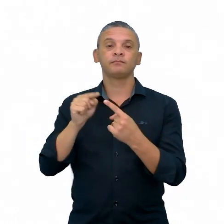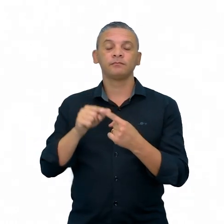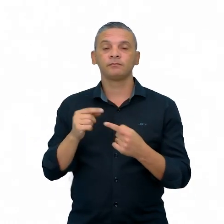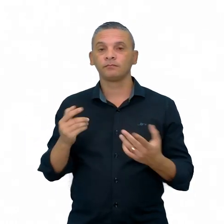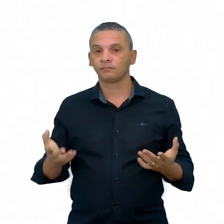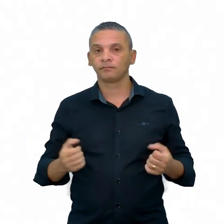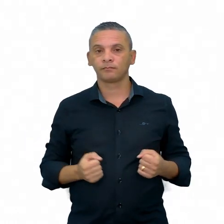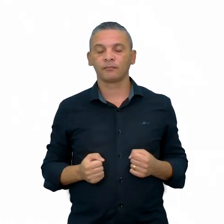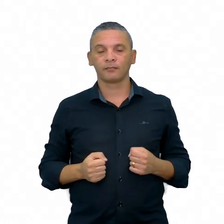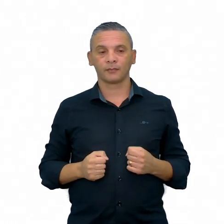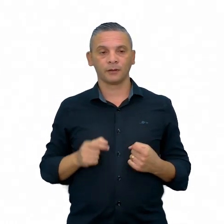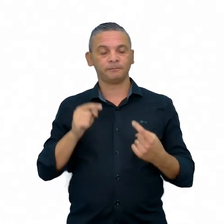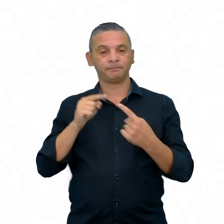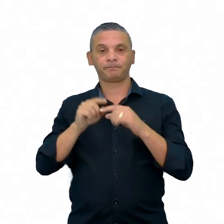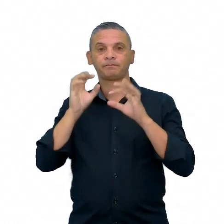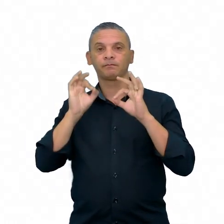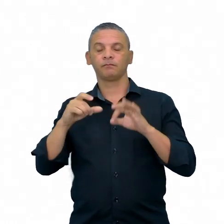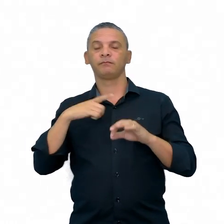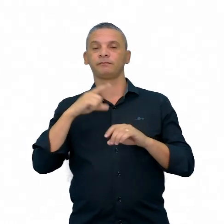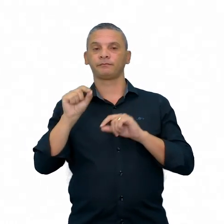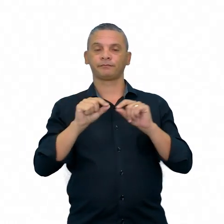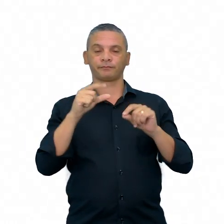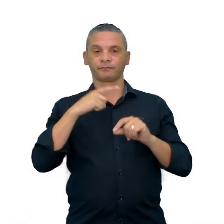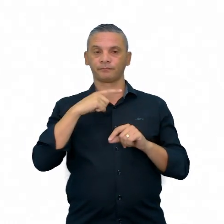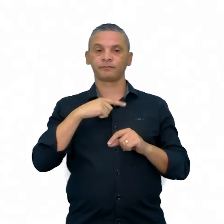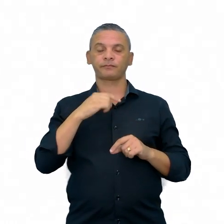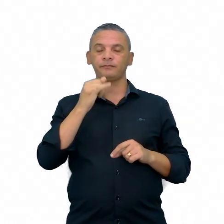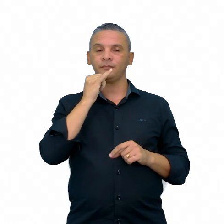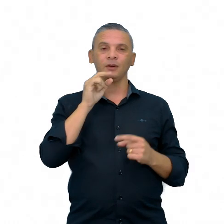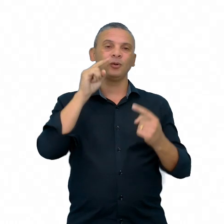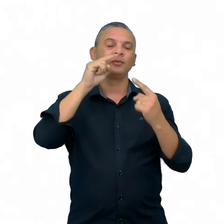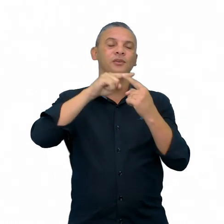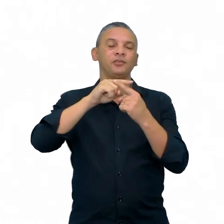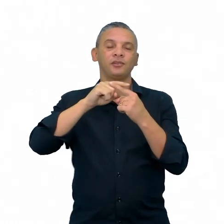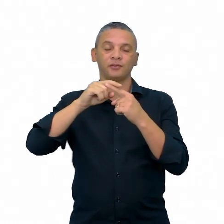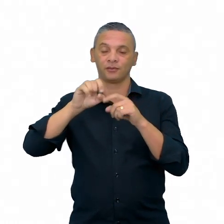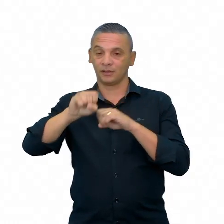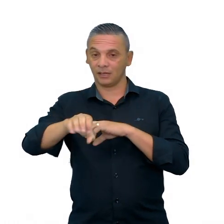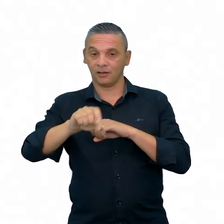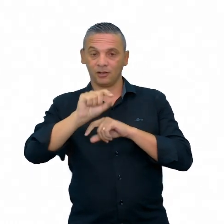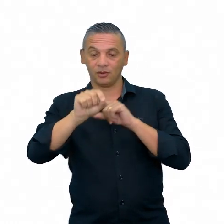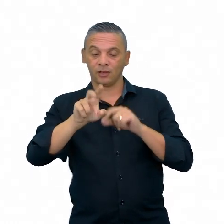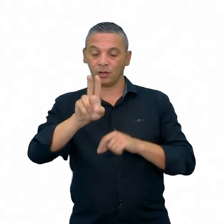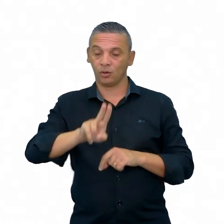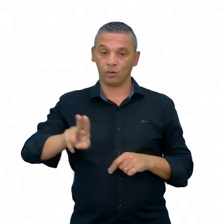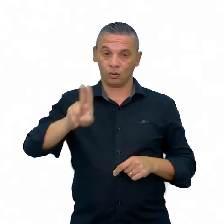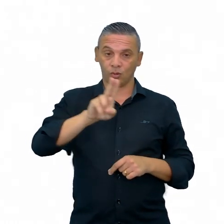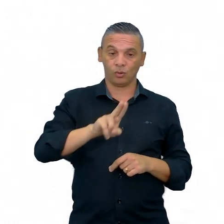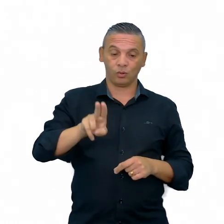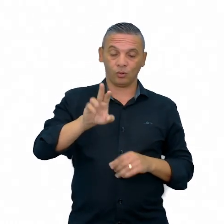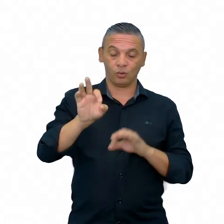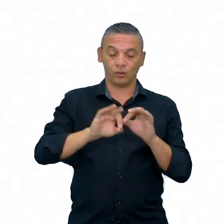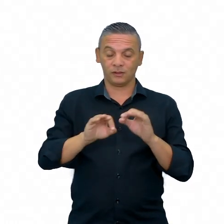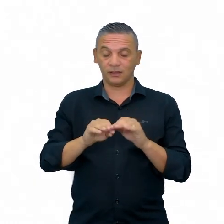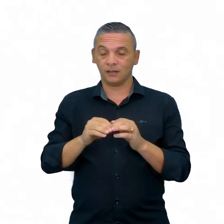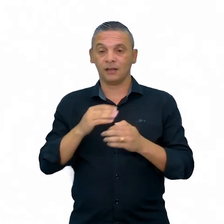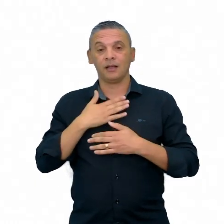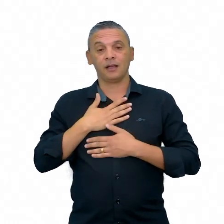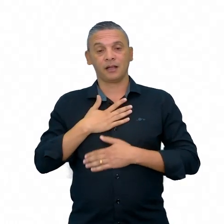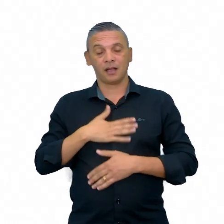esse procedimento para a resolução de problemas. Os objetivos dessa aula é utilizar esses procedimentos com cálculo,